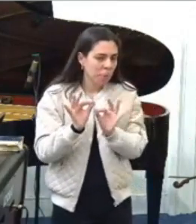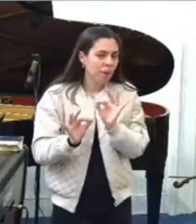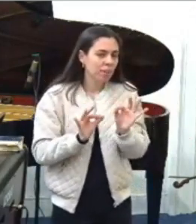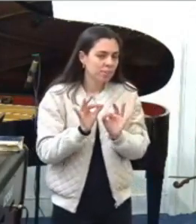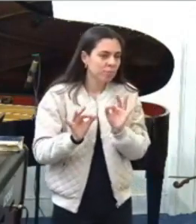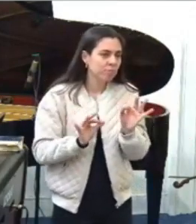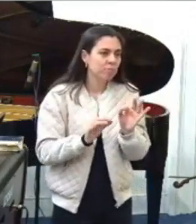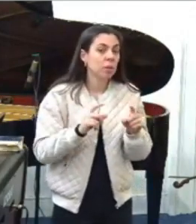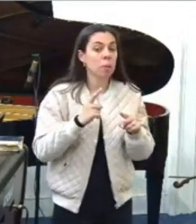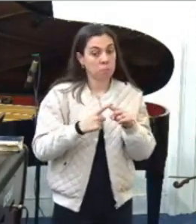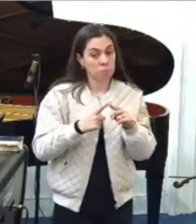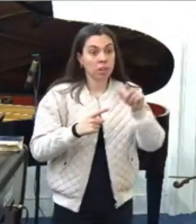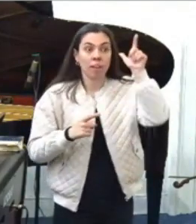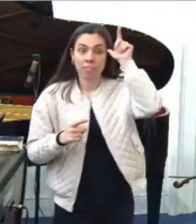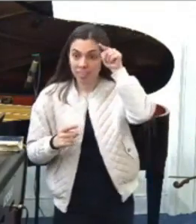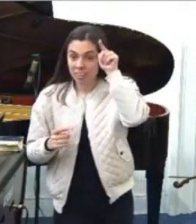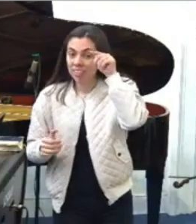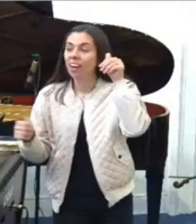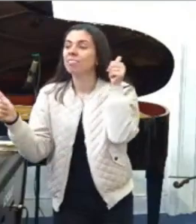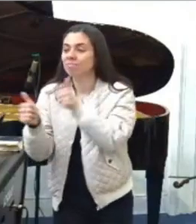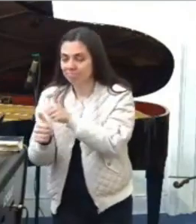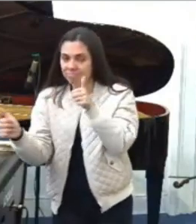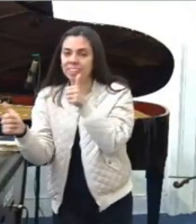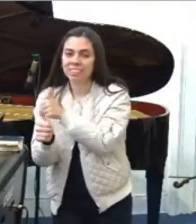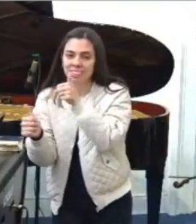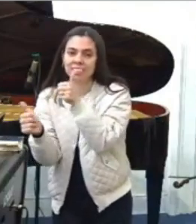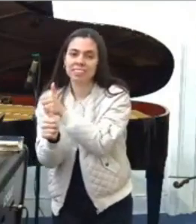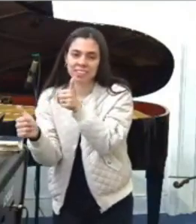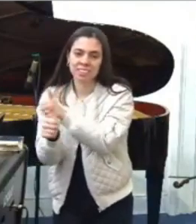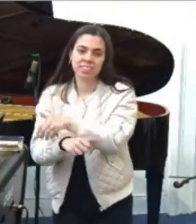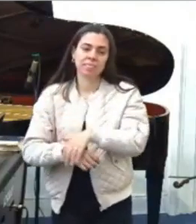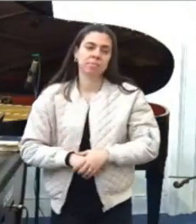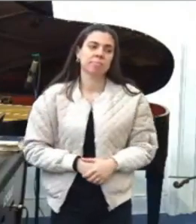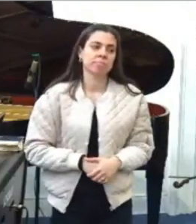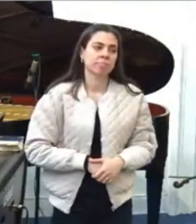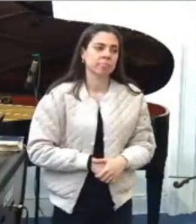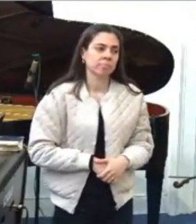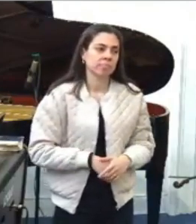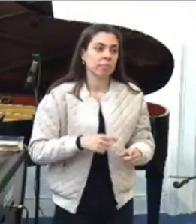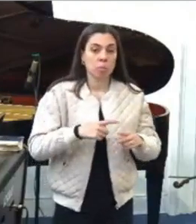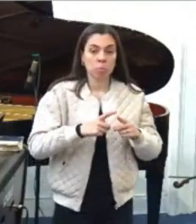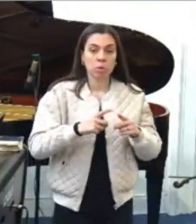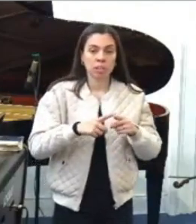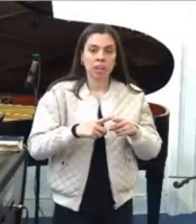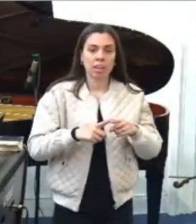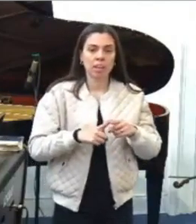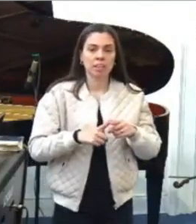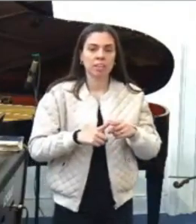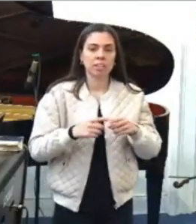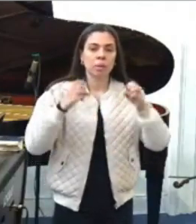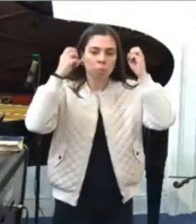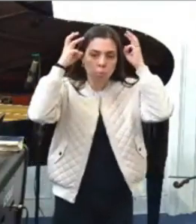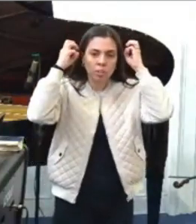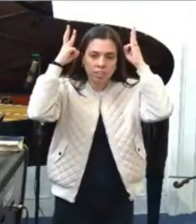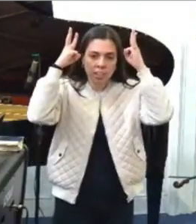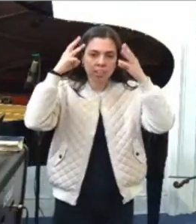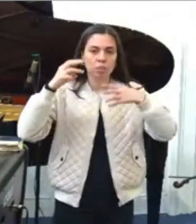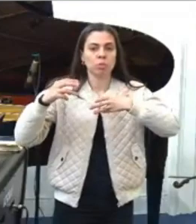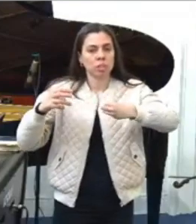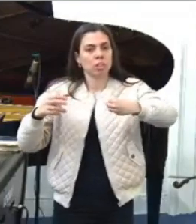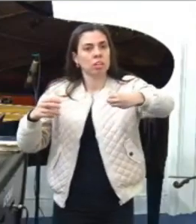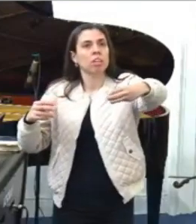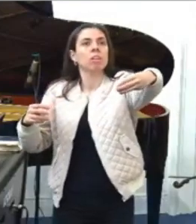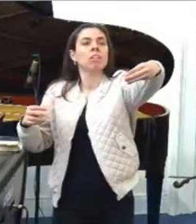nasceria. Mas o Senhor sempre preservou o descendente. E uma vez que o seu povo é perseguido,